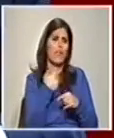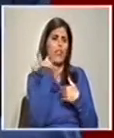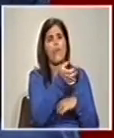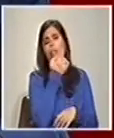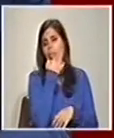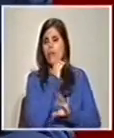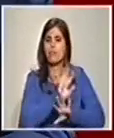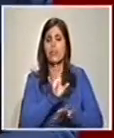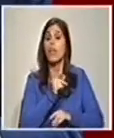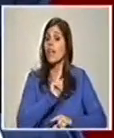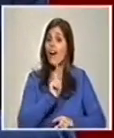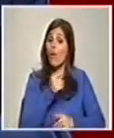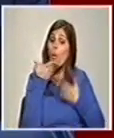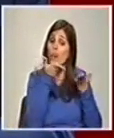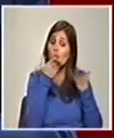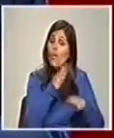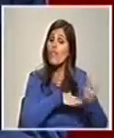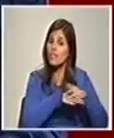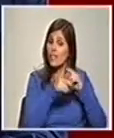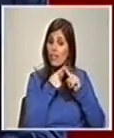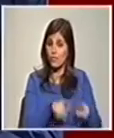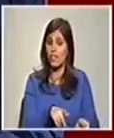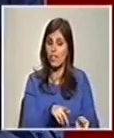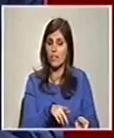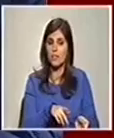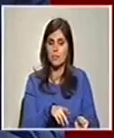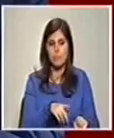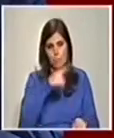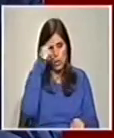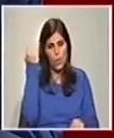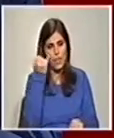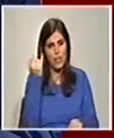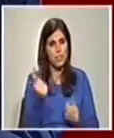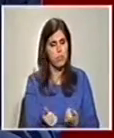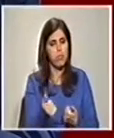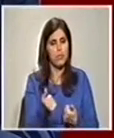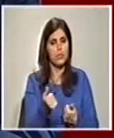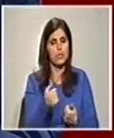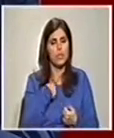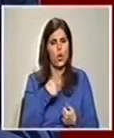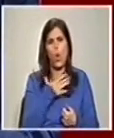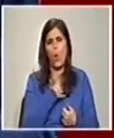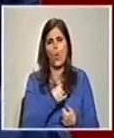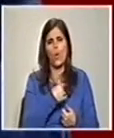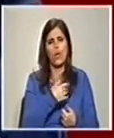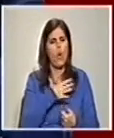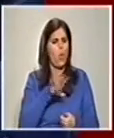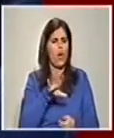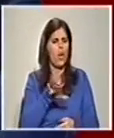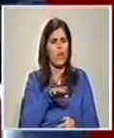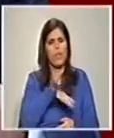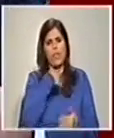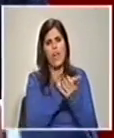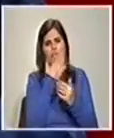eu ajudo a fazer. É uma coisa diferente. E, portanto, e com ideias boas, portanto, eu não quero estar aqui a dar muitos exemplos, nós,